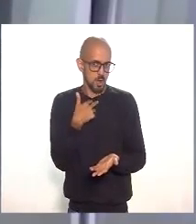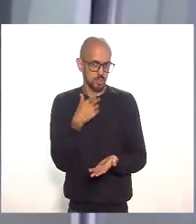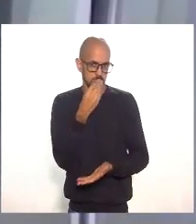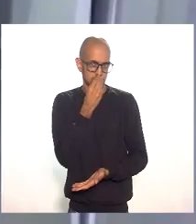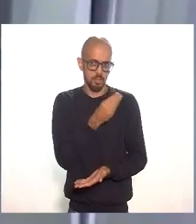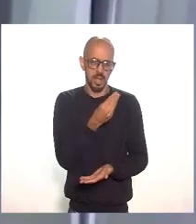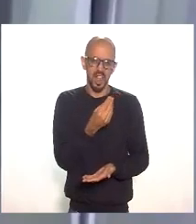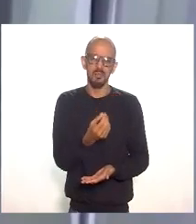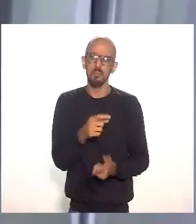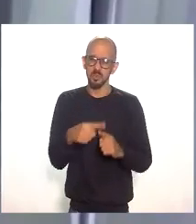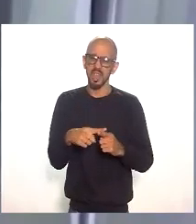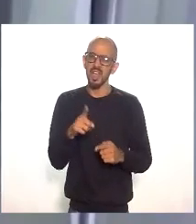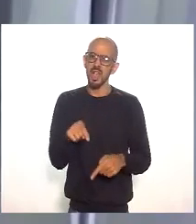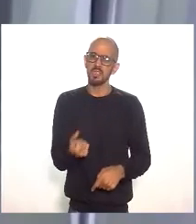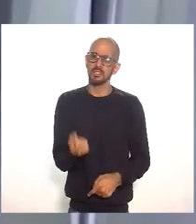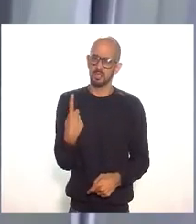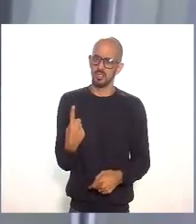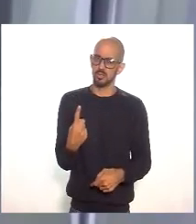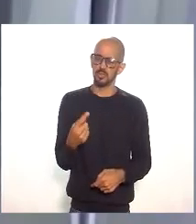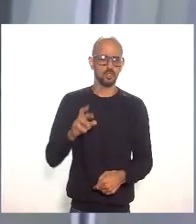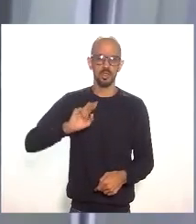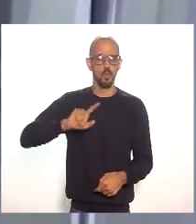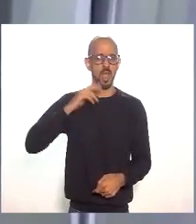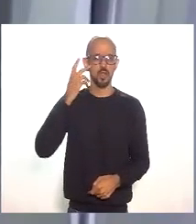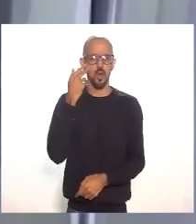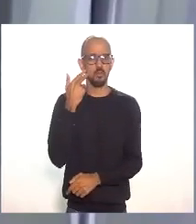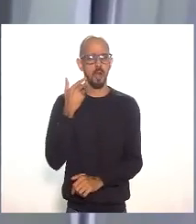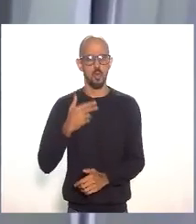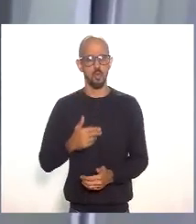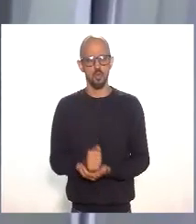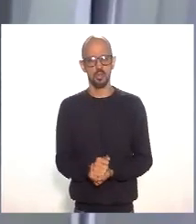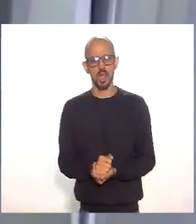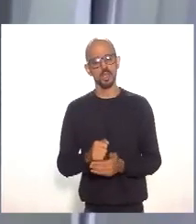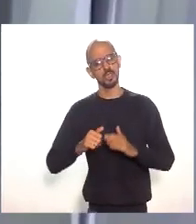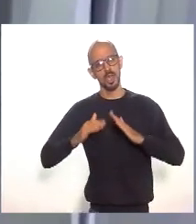manifestação de estranheza, porque isso não é um fato normal e o Parlamento precisa